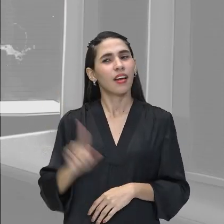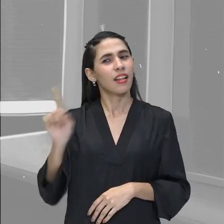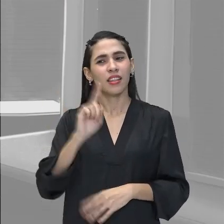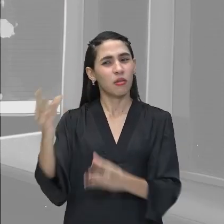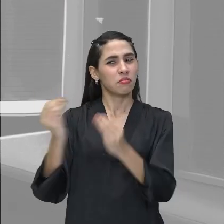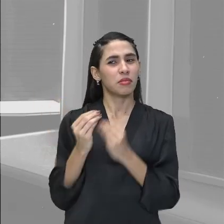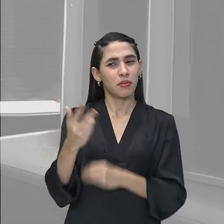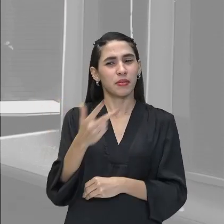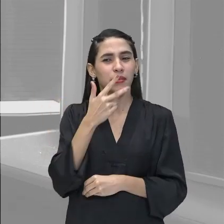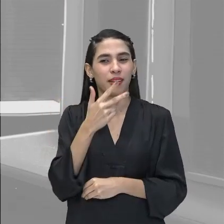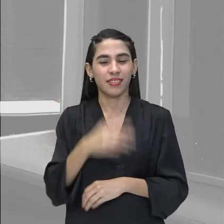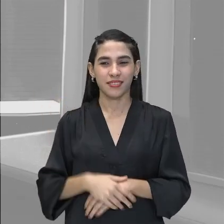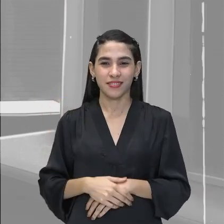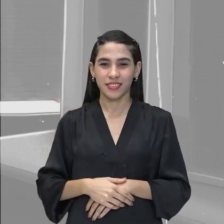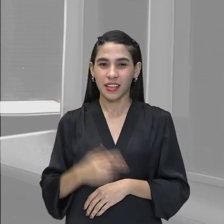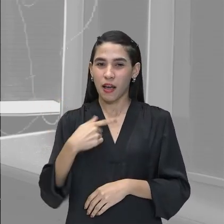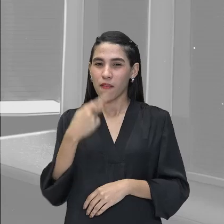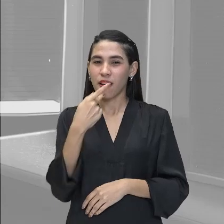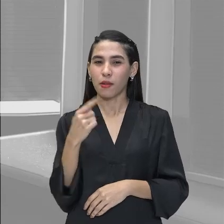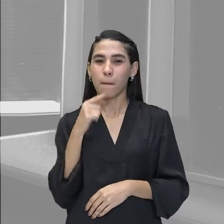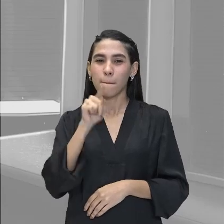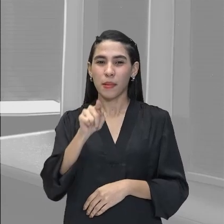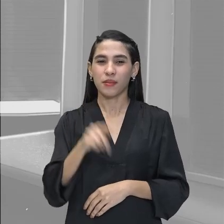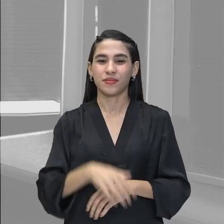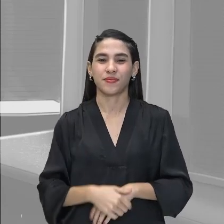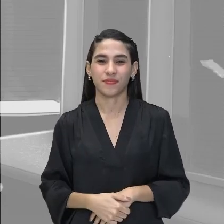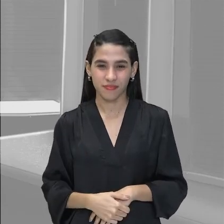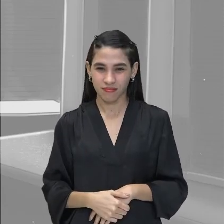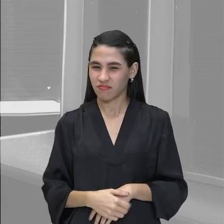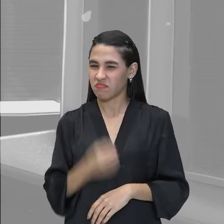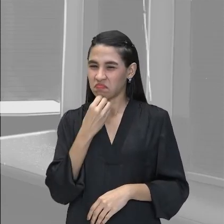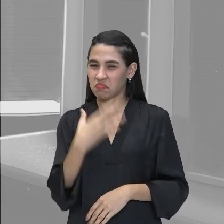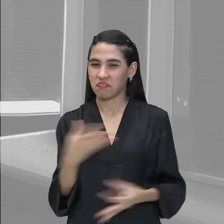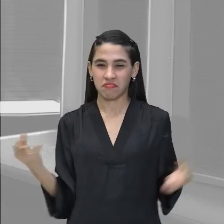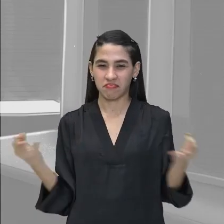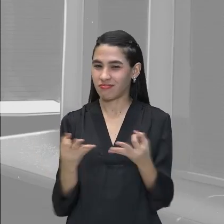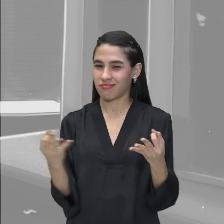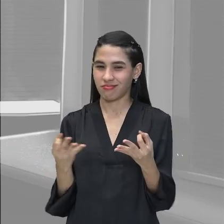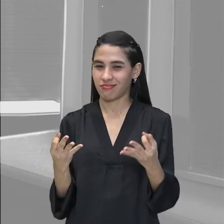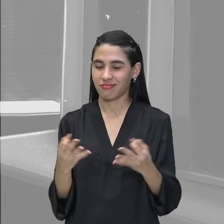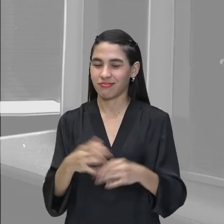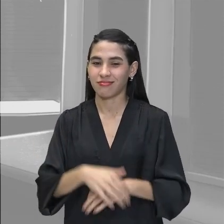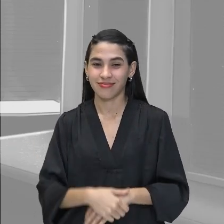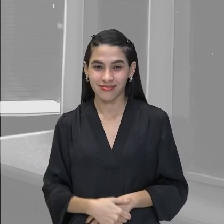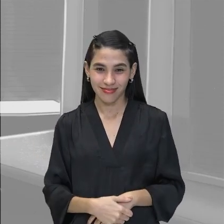cigarro, digo ao meu espectador. Bem melhor assim, seu Osvaldo.